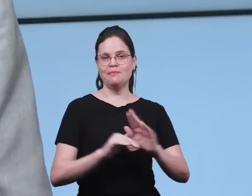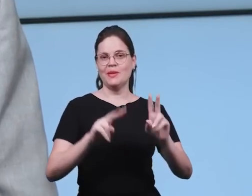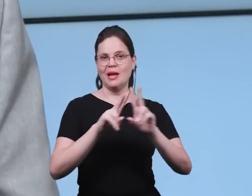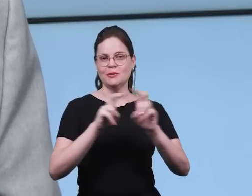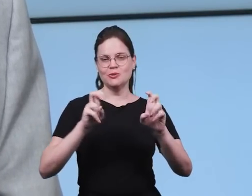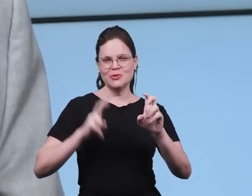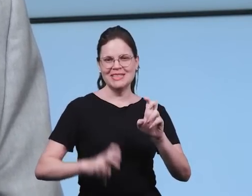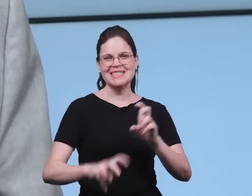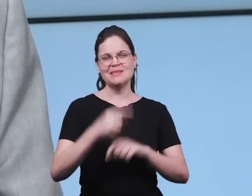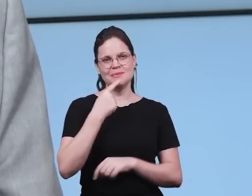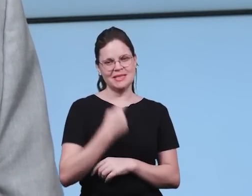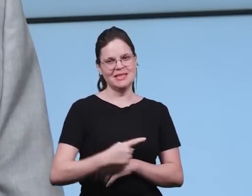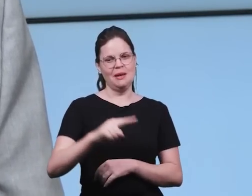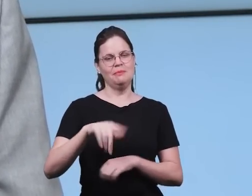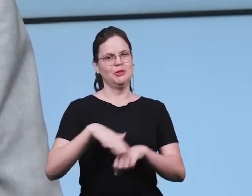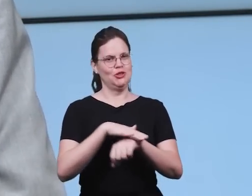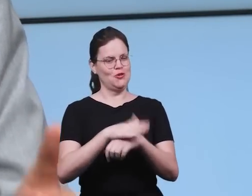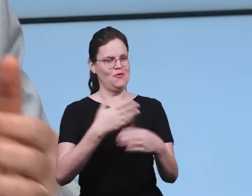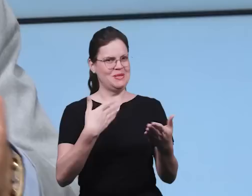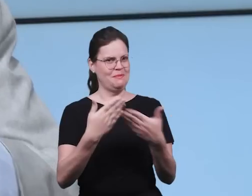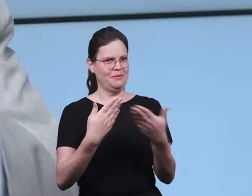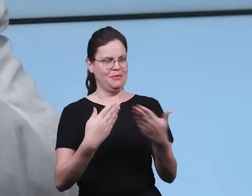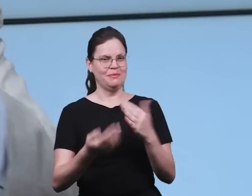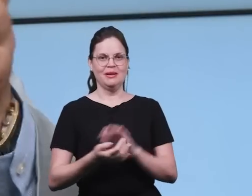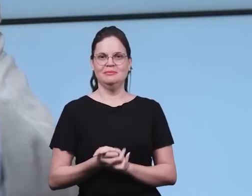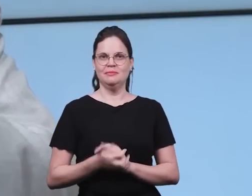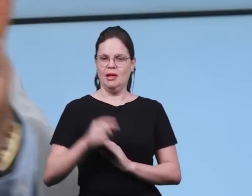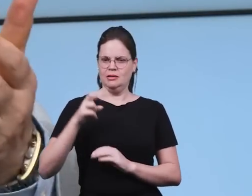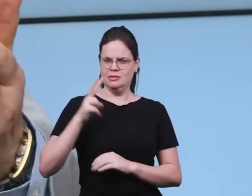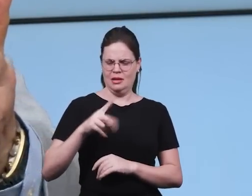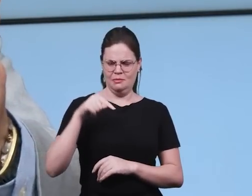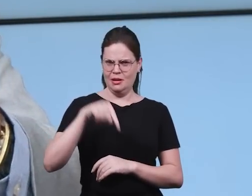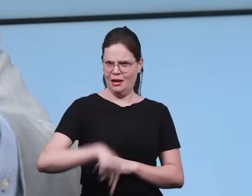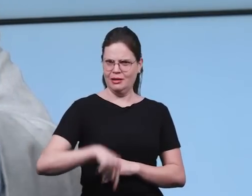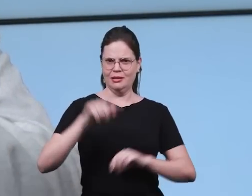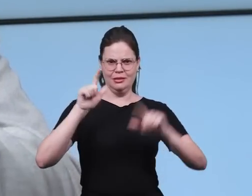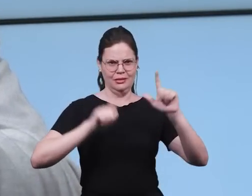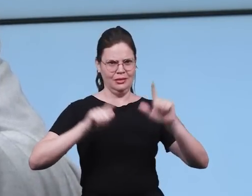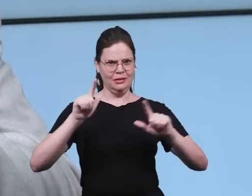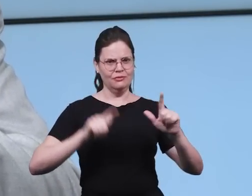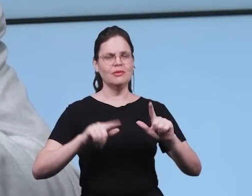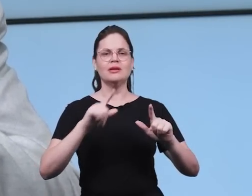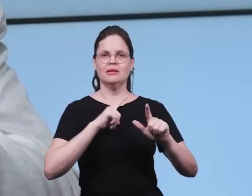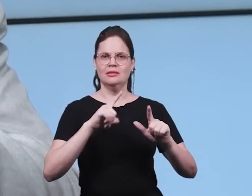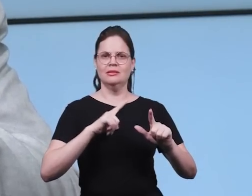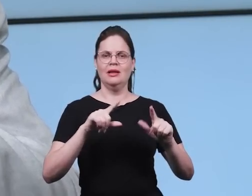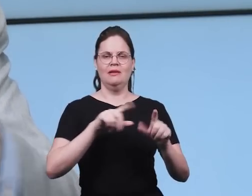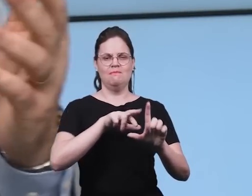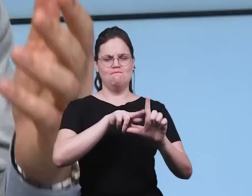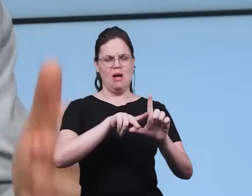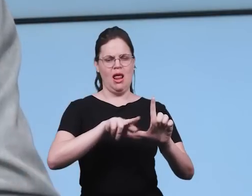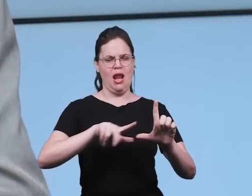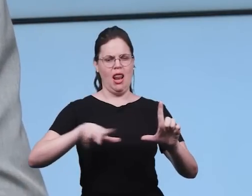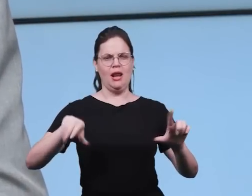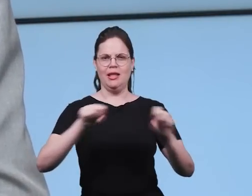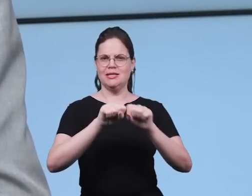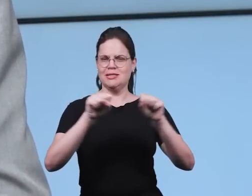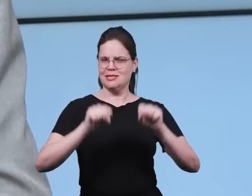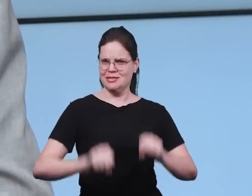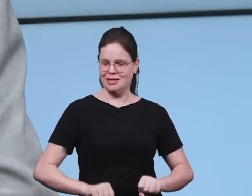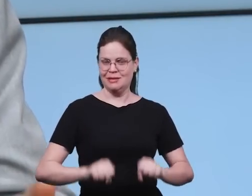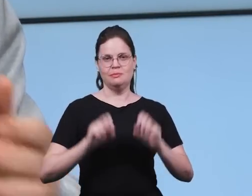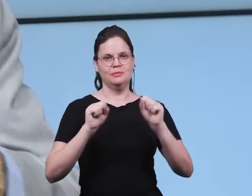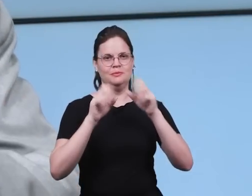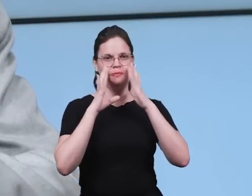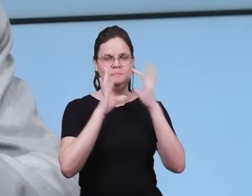nosso encontro semanal, que você tem, esse encontro que você tem conosco, através do nosso sistema multiplataforma. Você